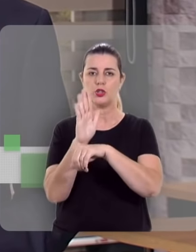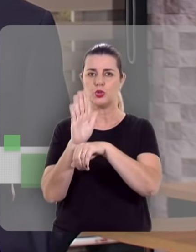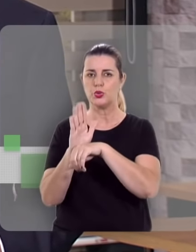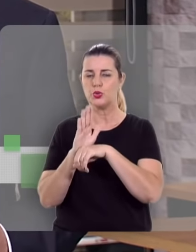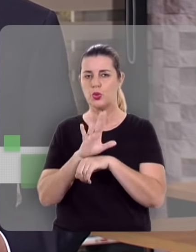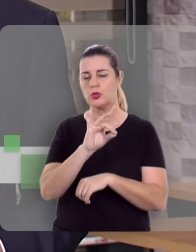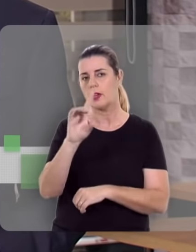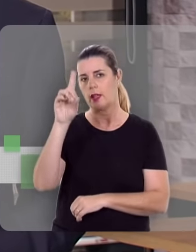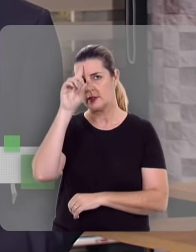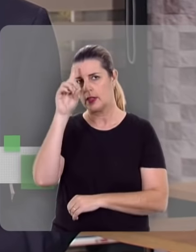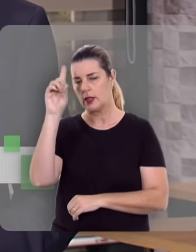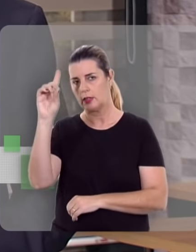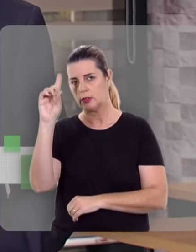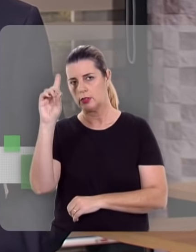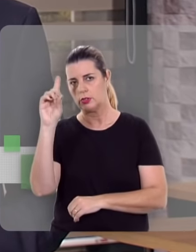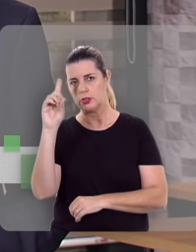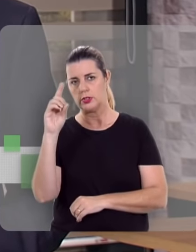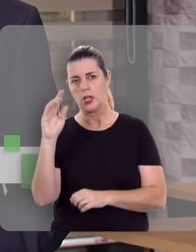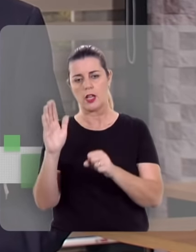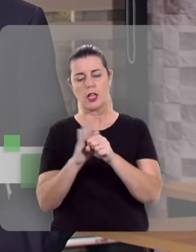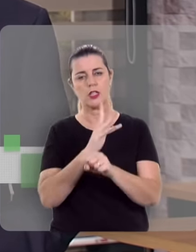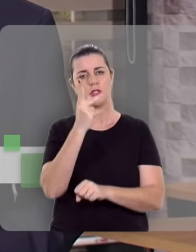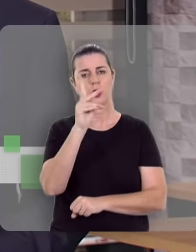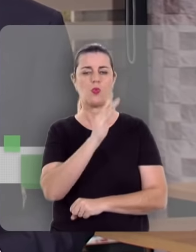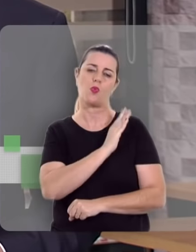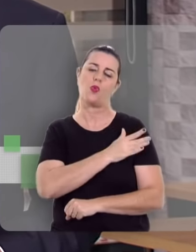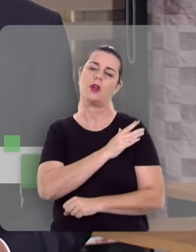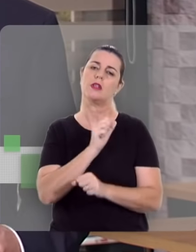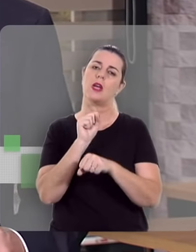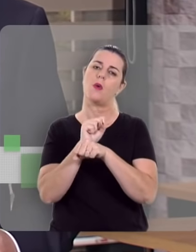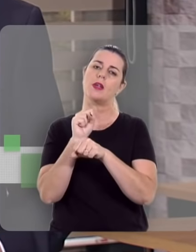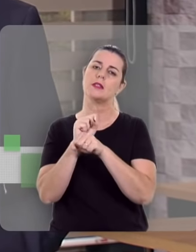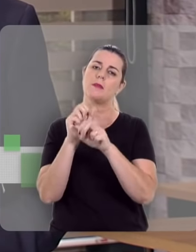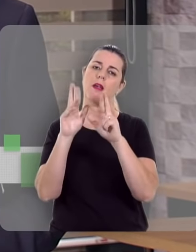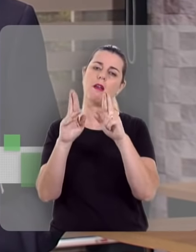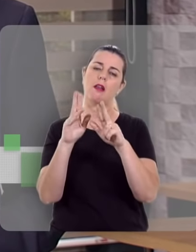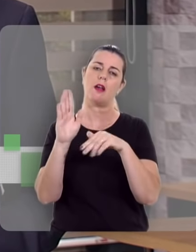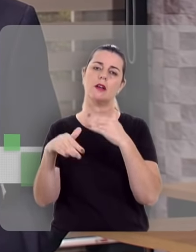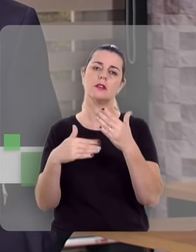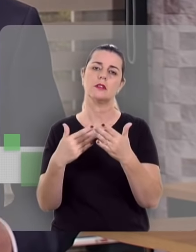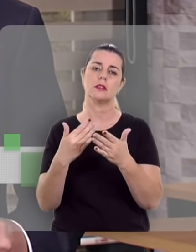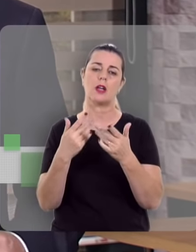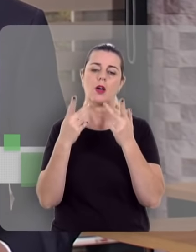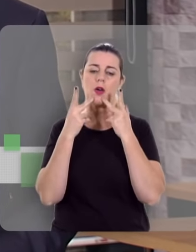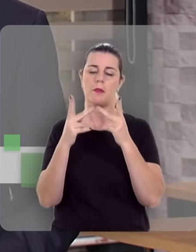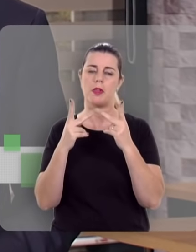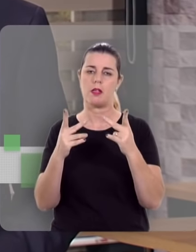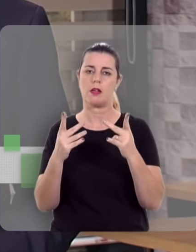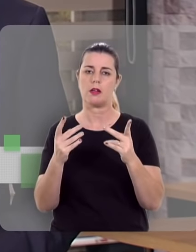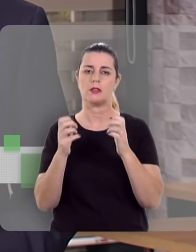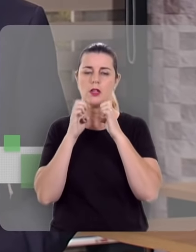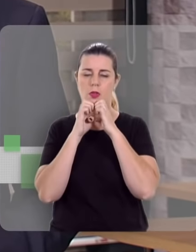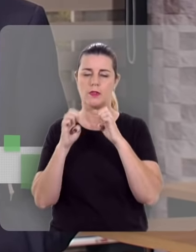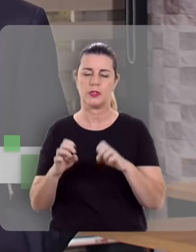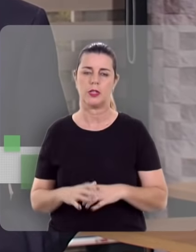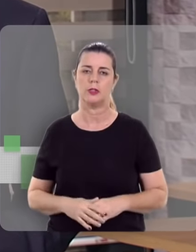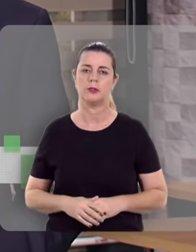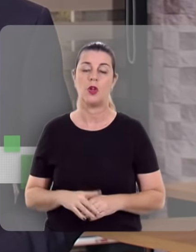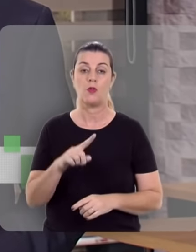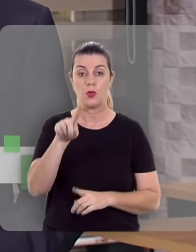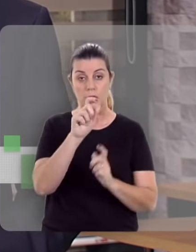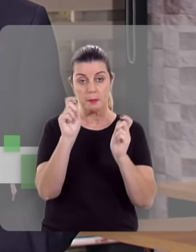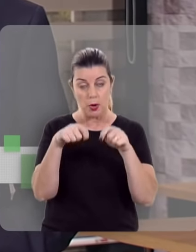te ajudar a cada dia, além de encher o seu coração de esperança a partir da mensagem do